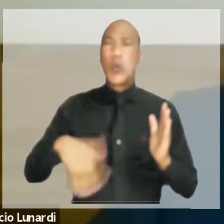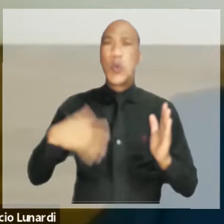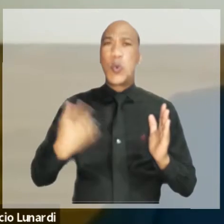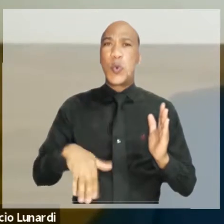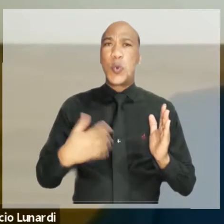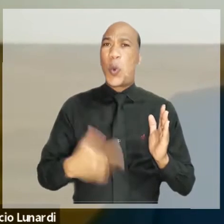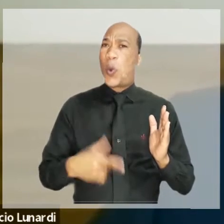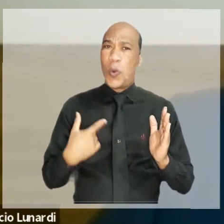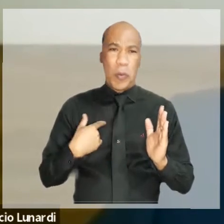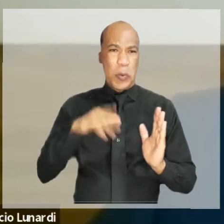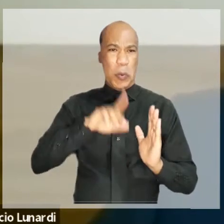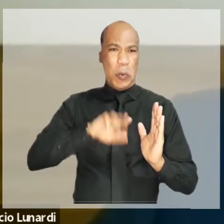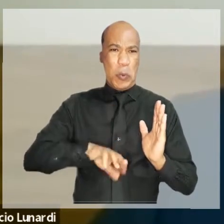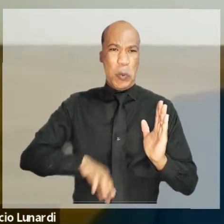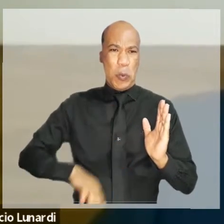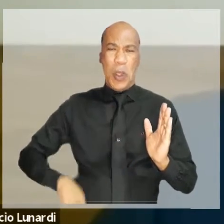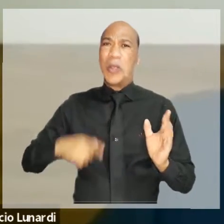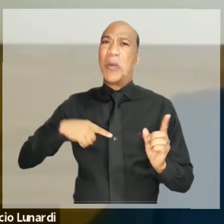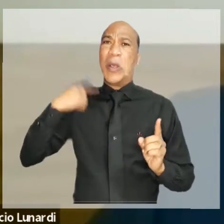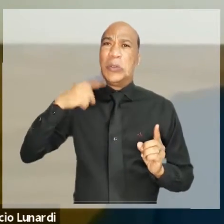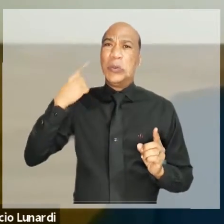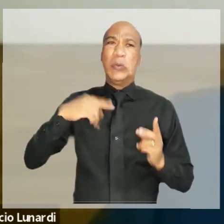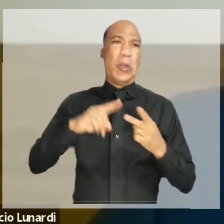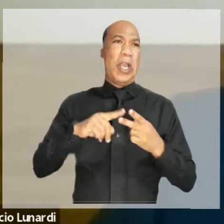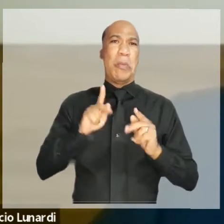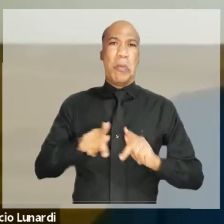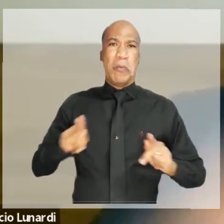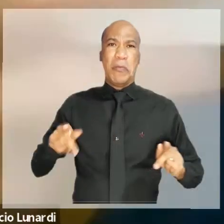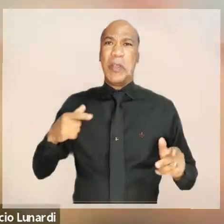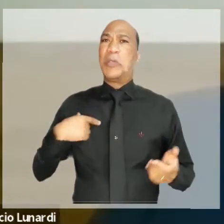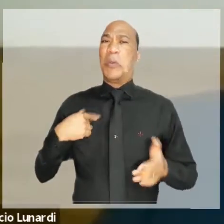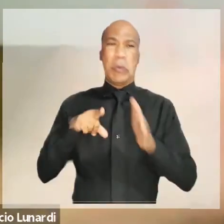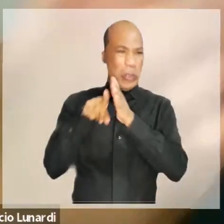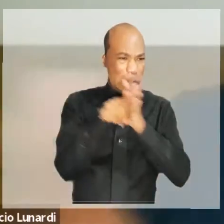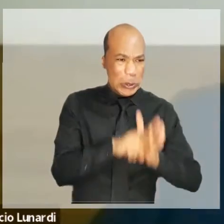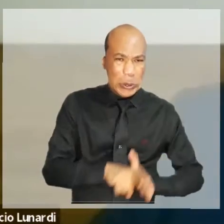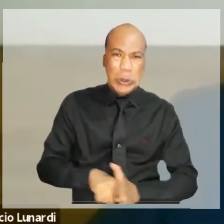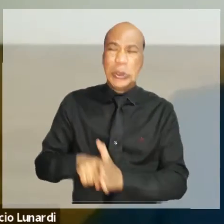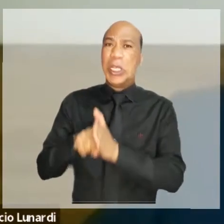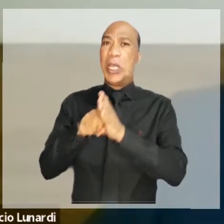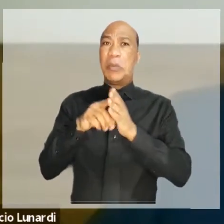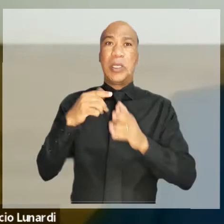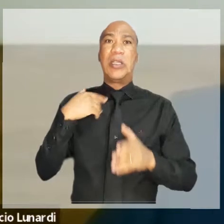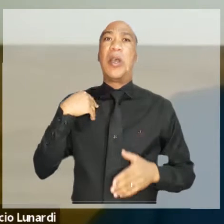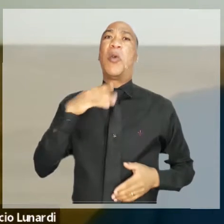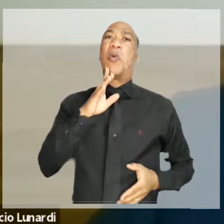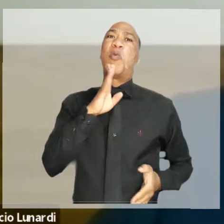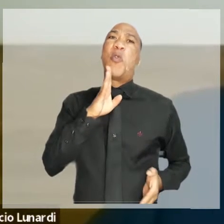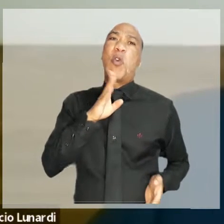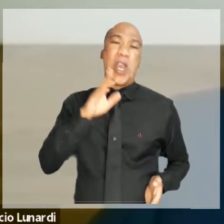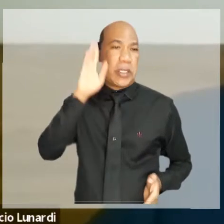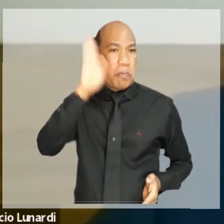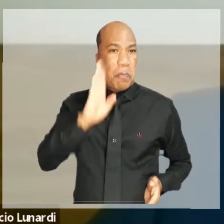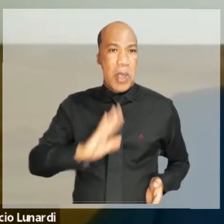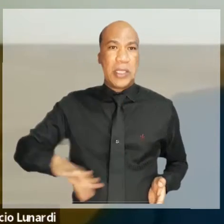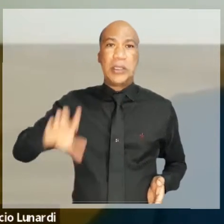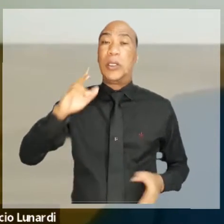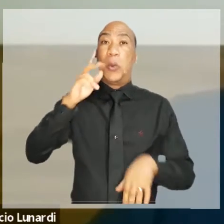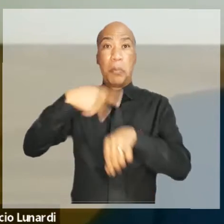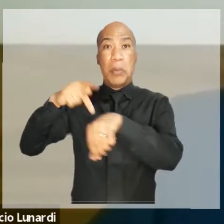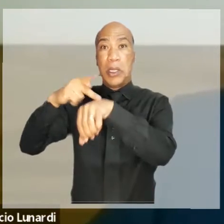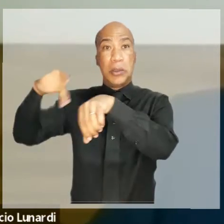dele. É advogado, professor, pesquisador brasileiro, respeitado nacional e internacionalmente, especialista em temas